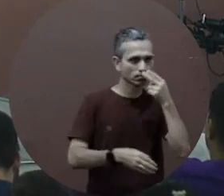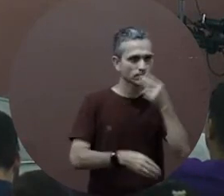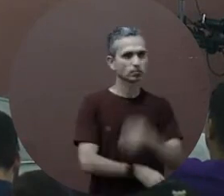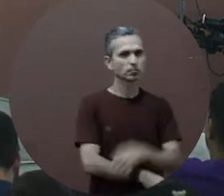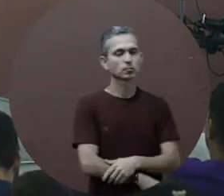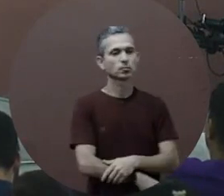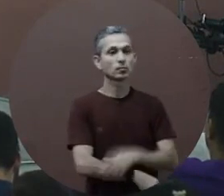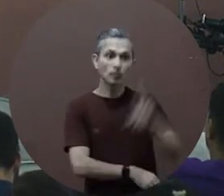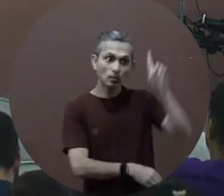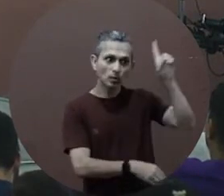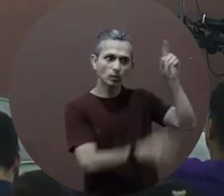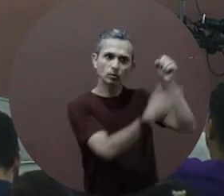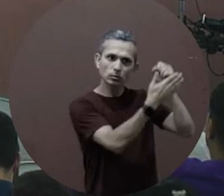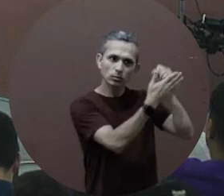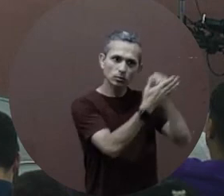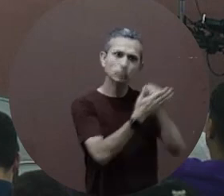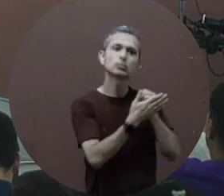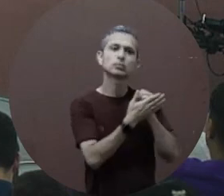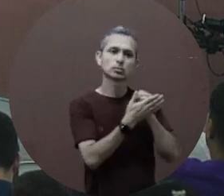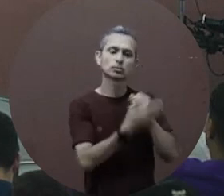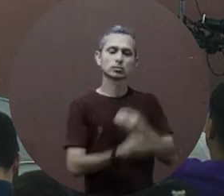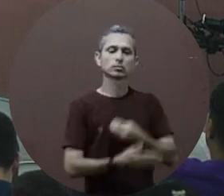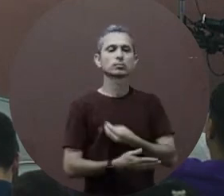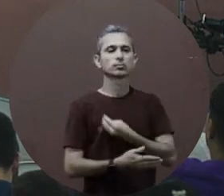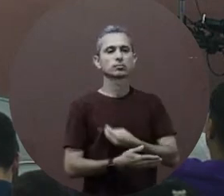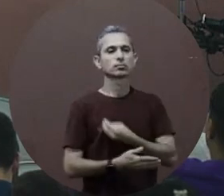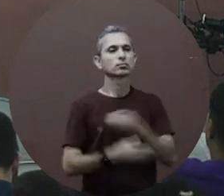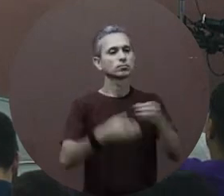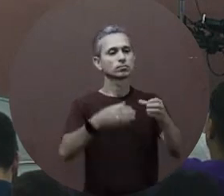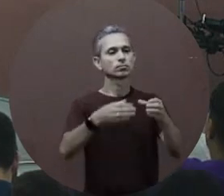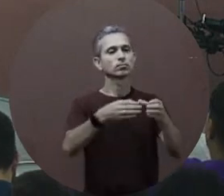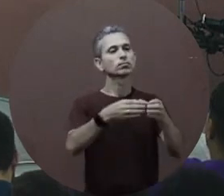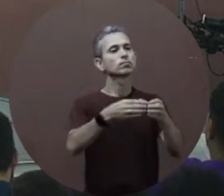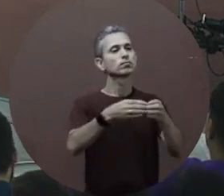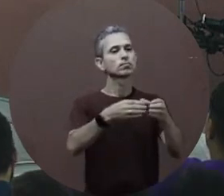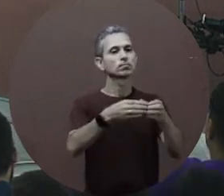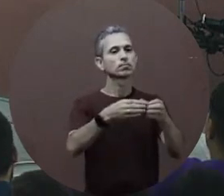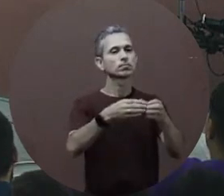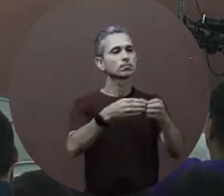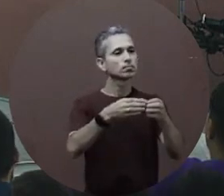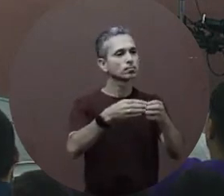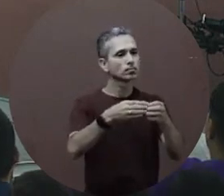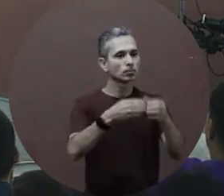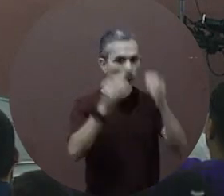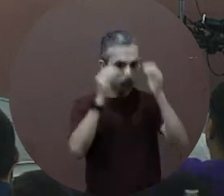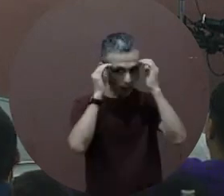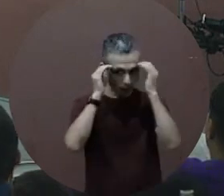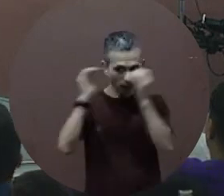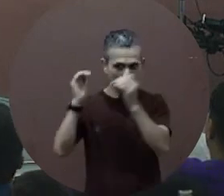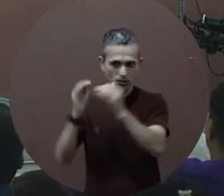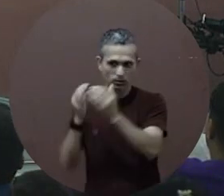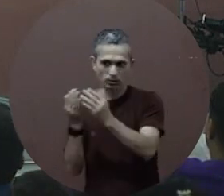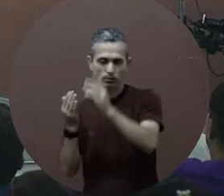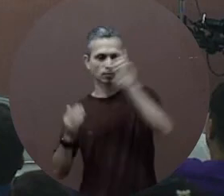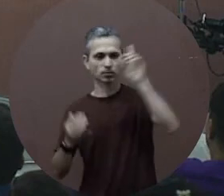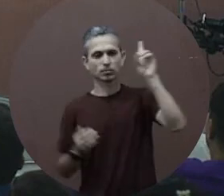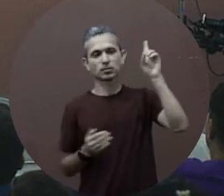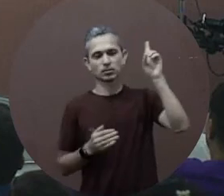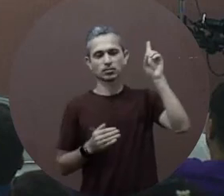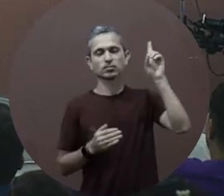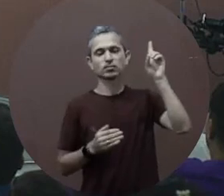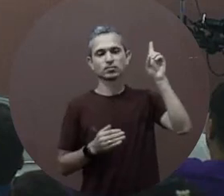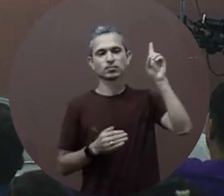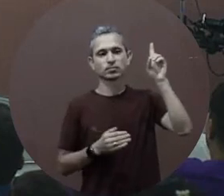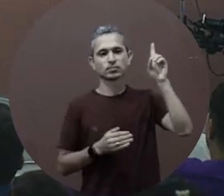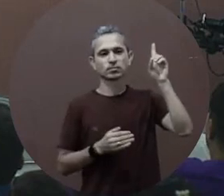Então que Deus nos ajude, irmãos, a vivermos uma comunidade pela palavra, para a palavra, para